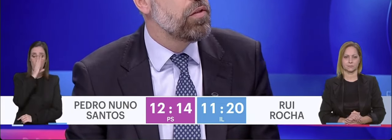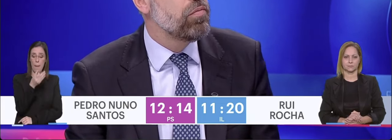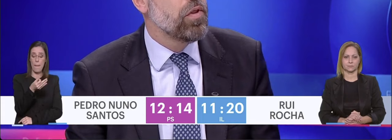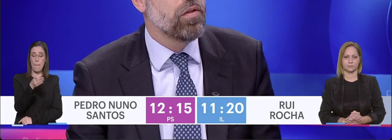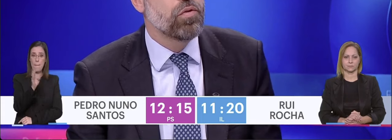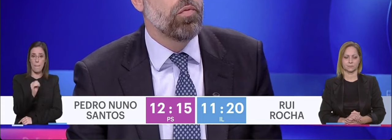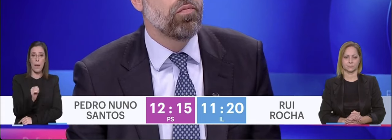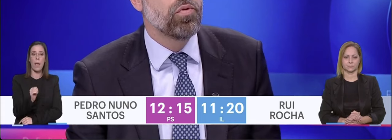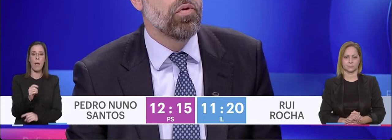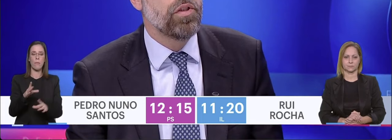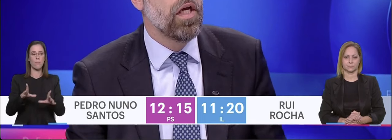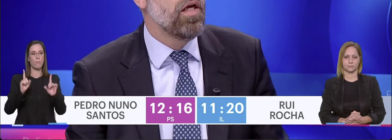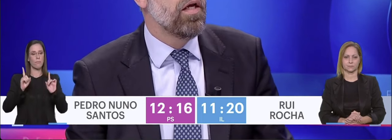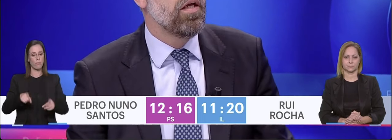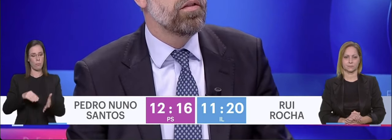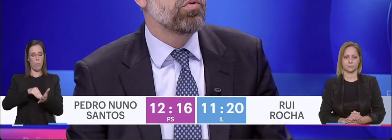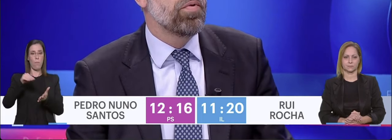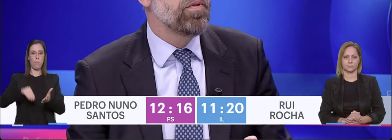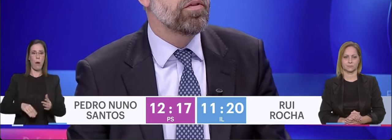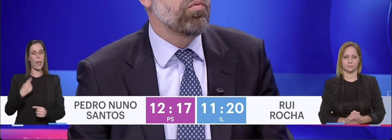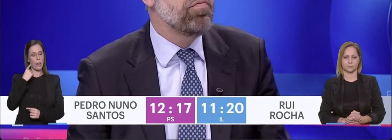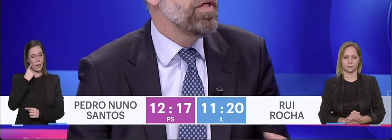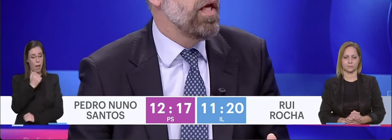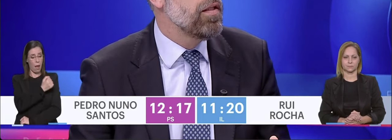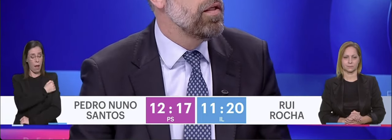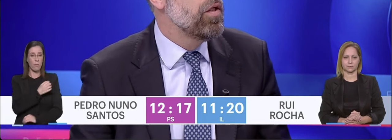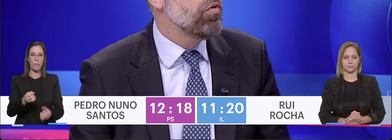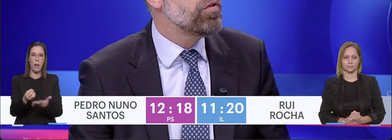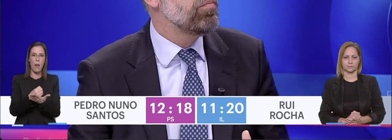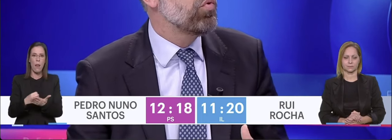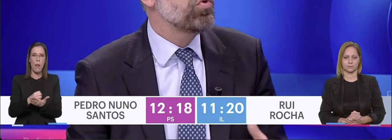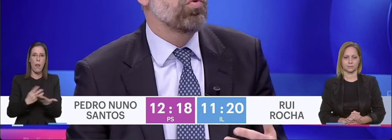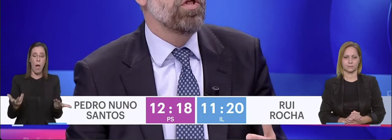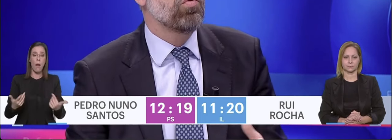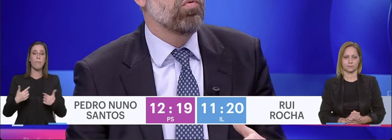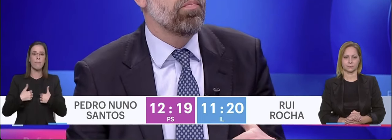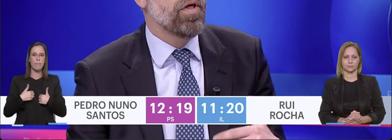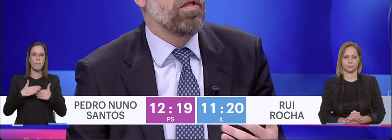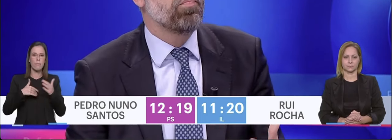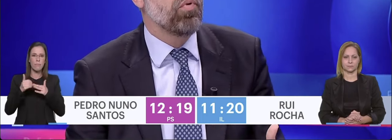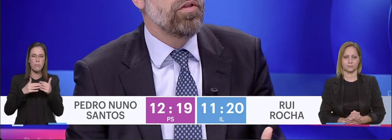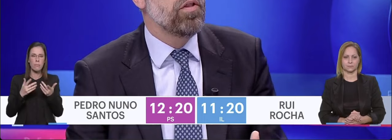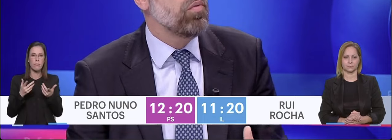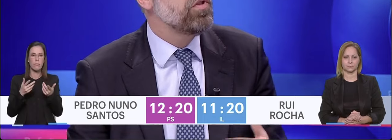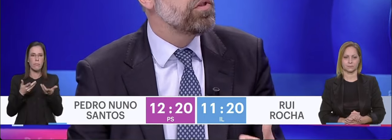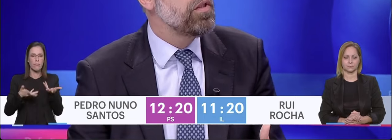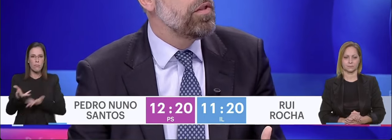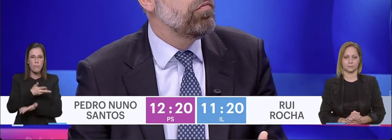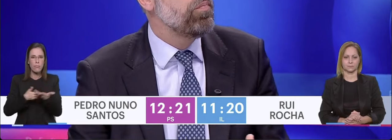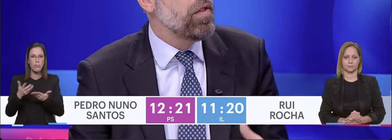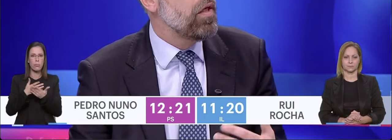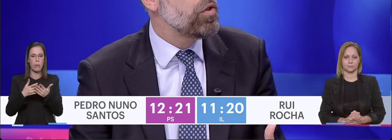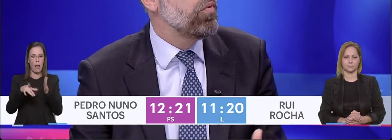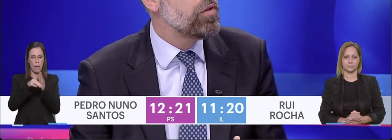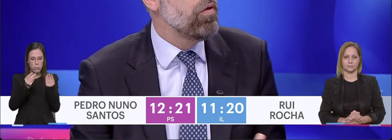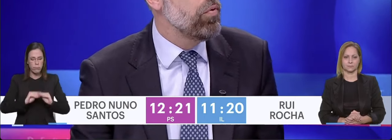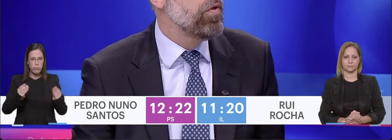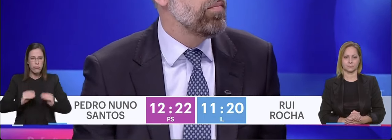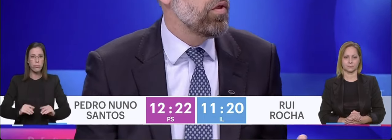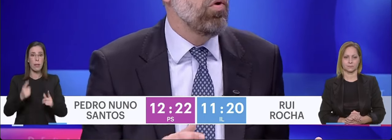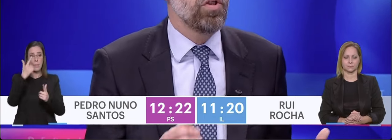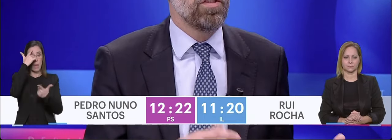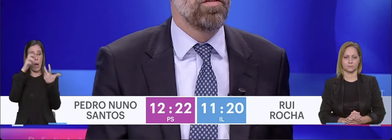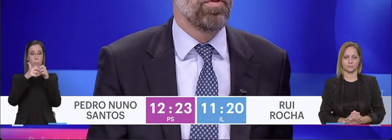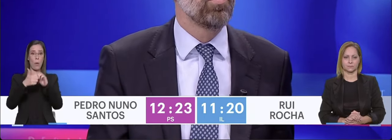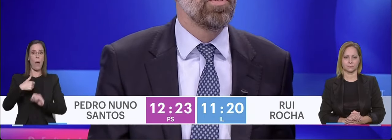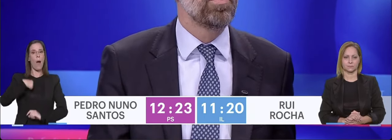partido socialista assumiu funções sobre habitação não havia nada nós tivemos construir todo um aparelho político e legislativo para dar resposta a um